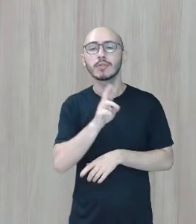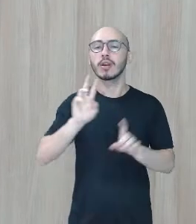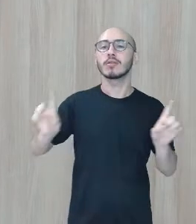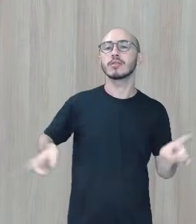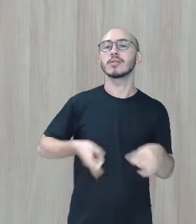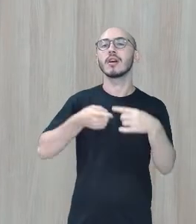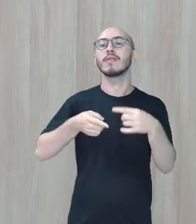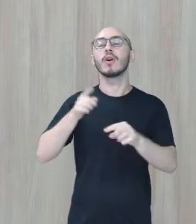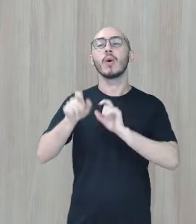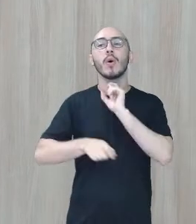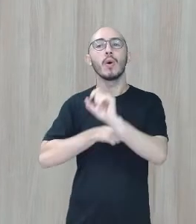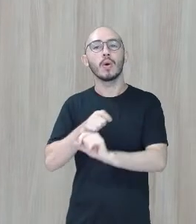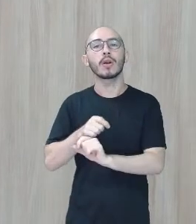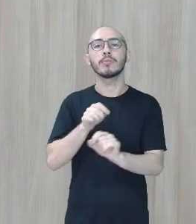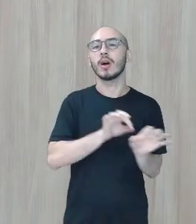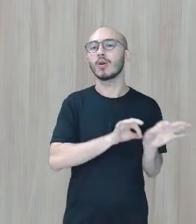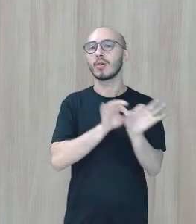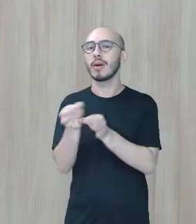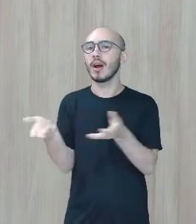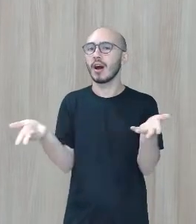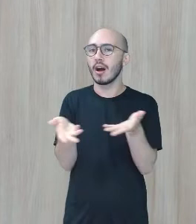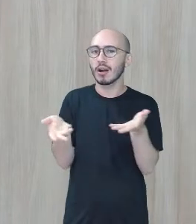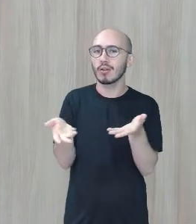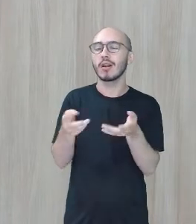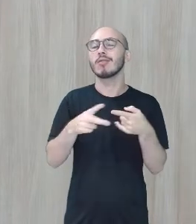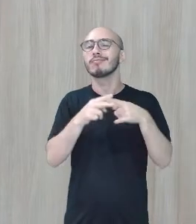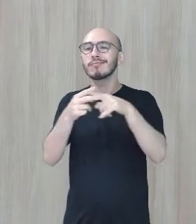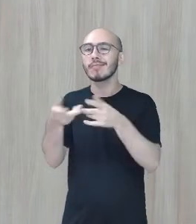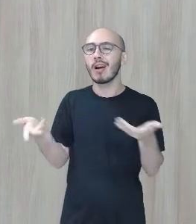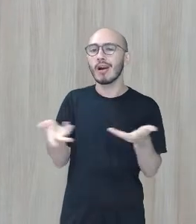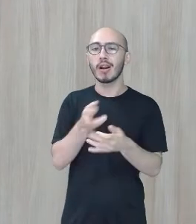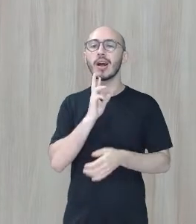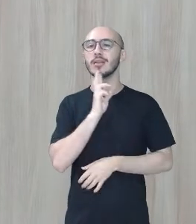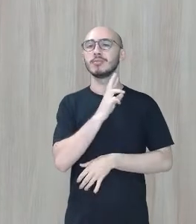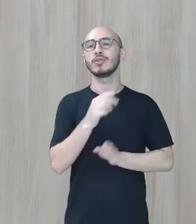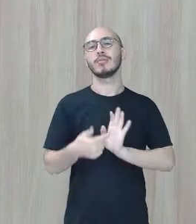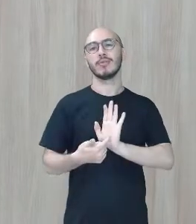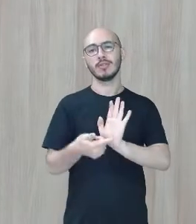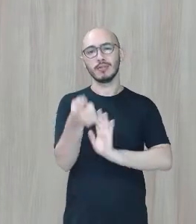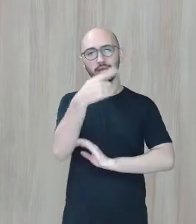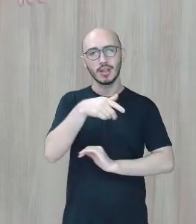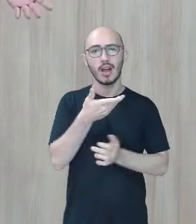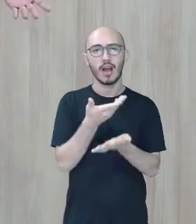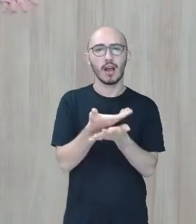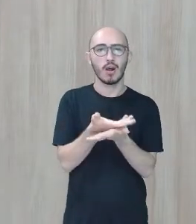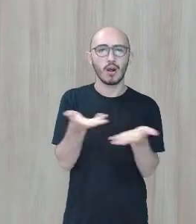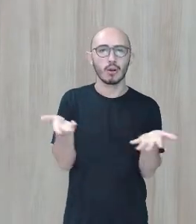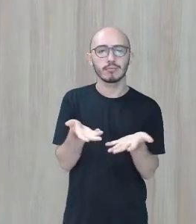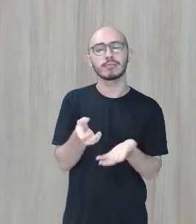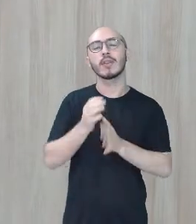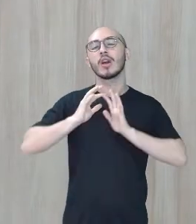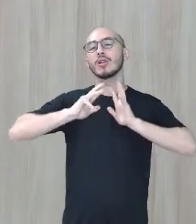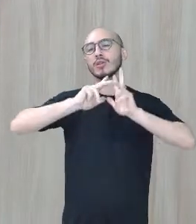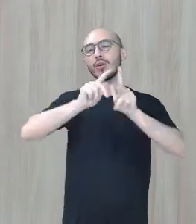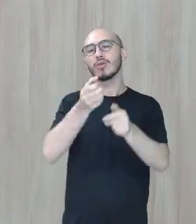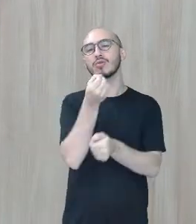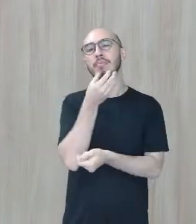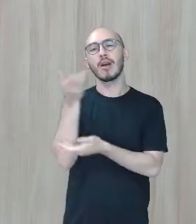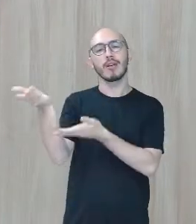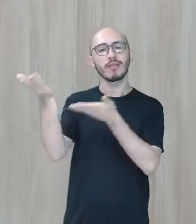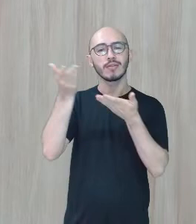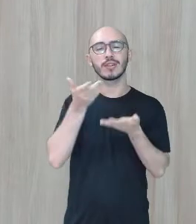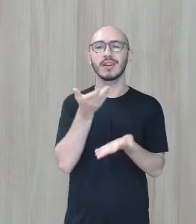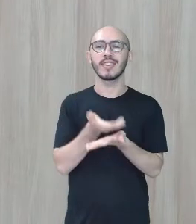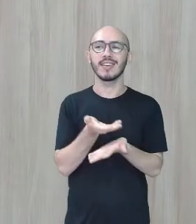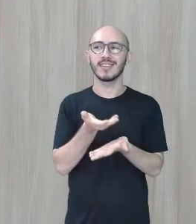desafio, você vai acompanhar aqui comigo e vai corrigir na aula de hoje, certo? Sejam todos bem-vindos e bem-vindas à